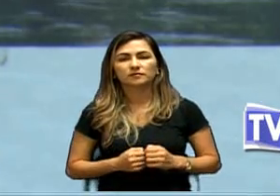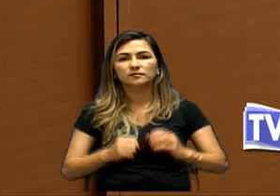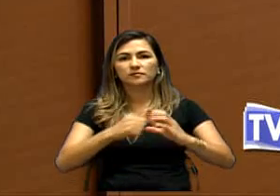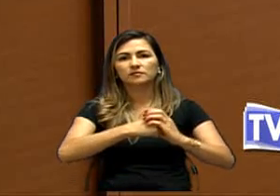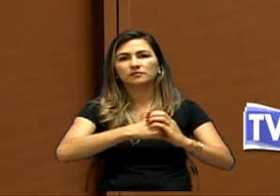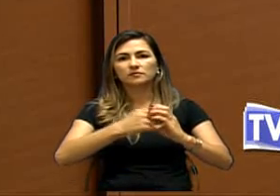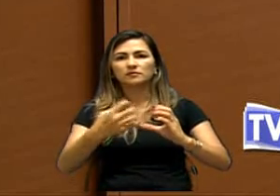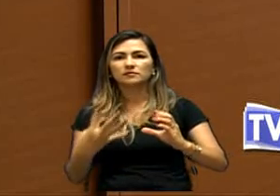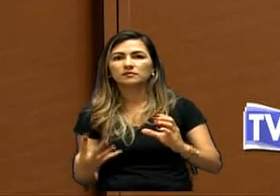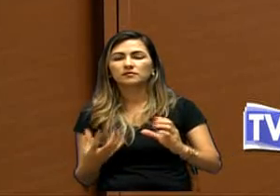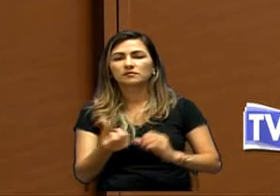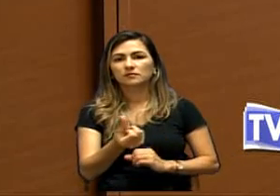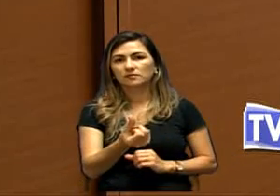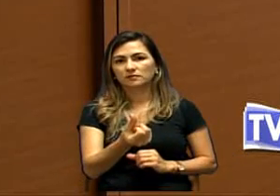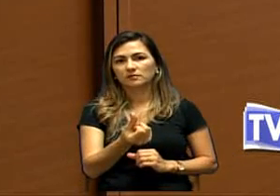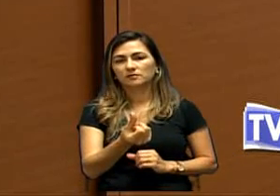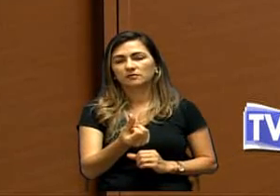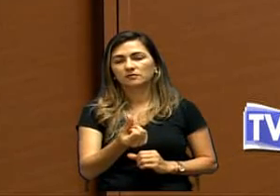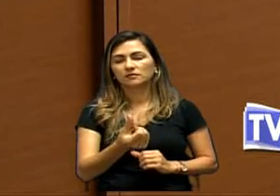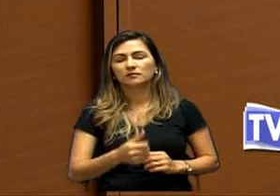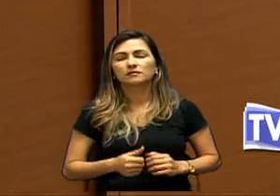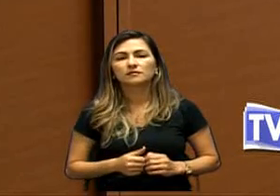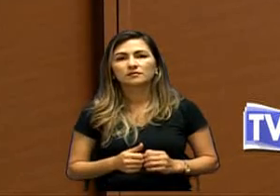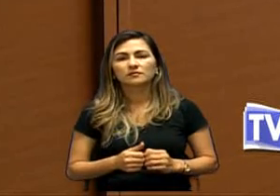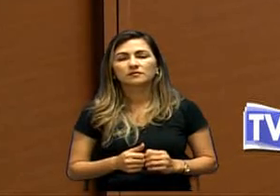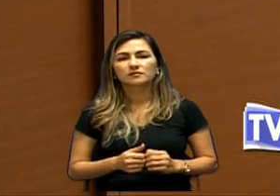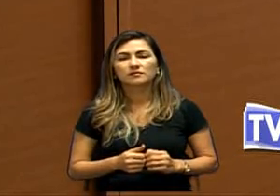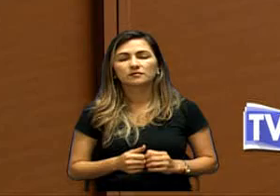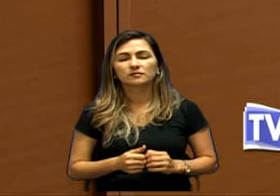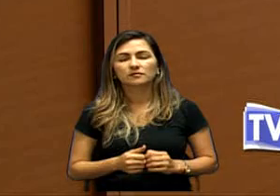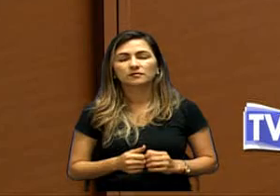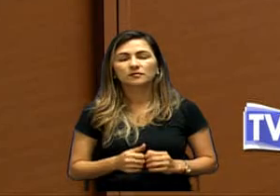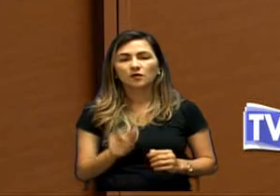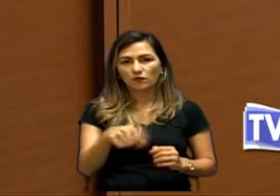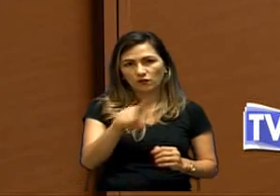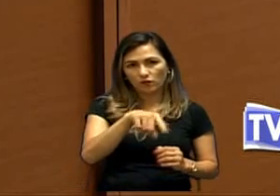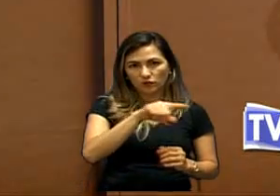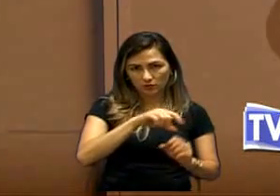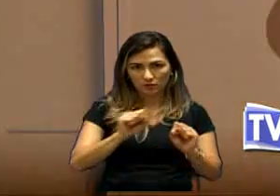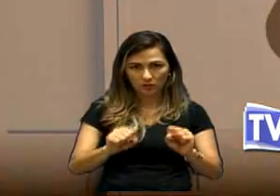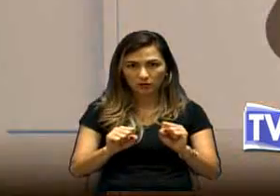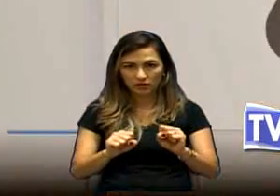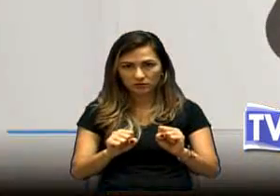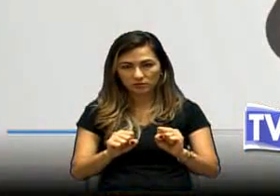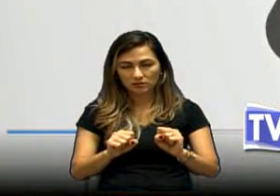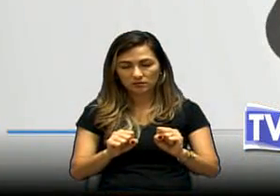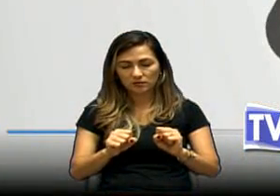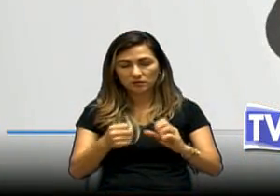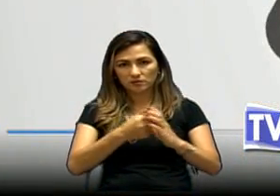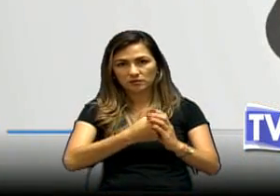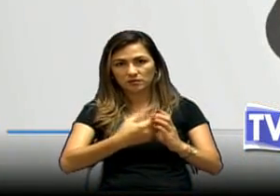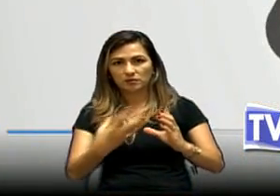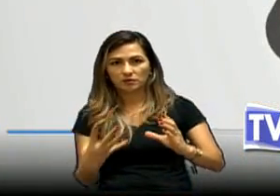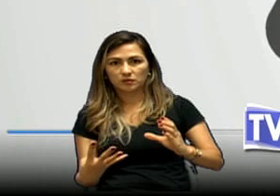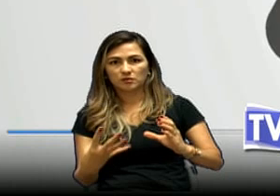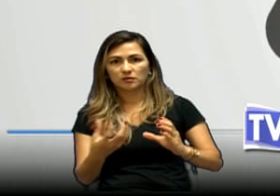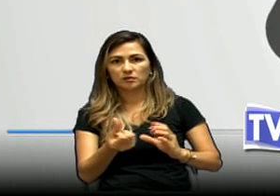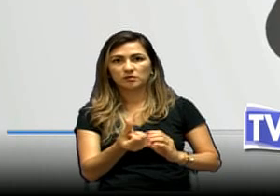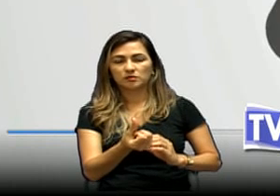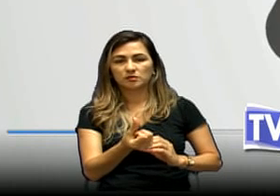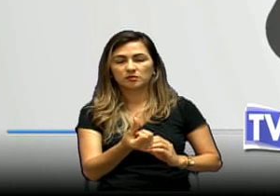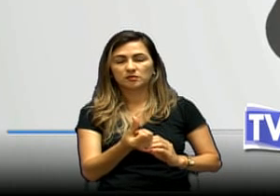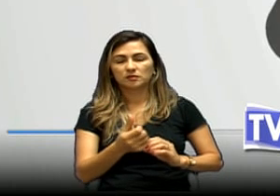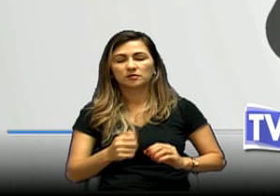Podemos voltar um pouquinho? Onde aparecem os 6 tipos de plásticos. Se for possível, é